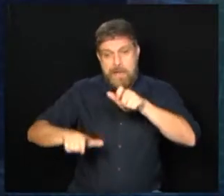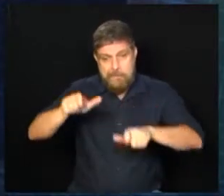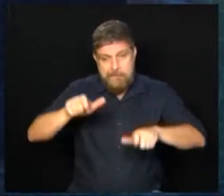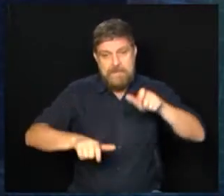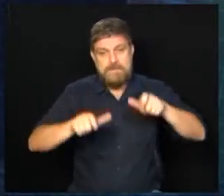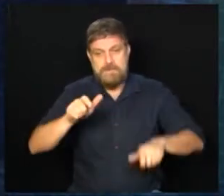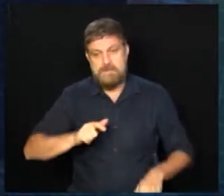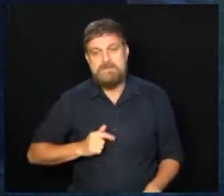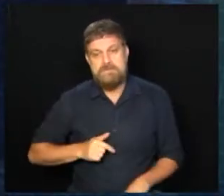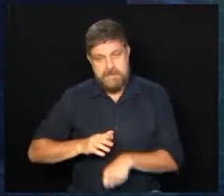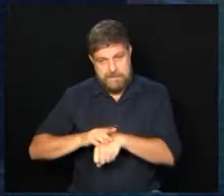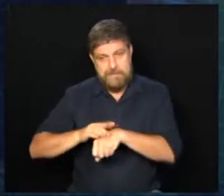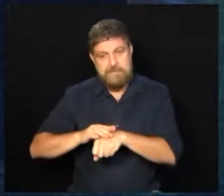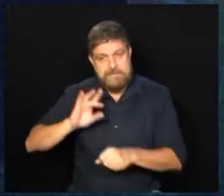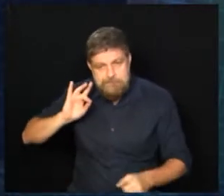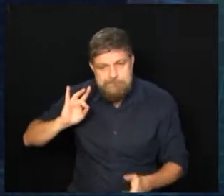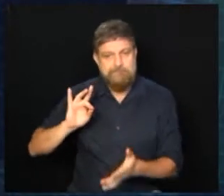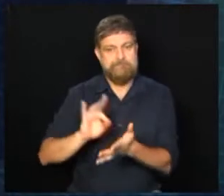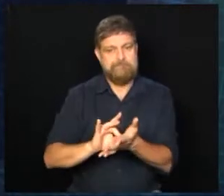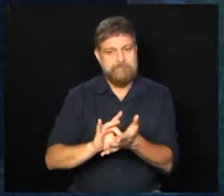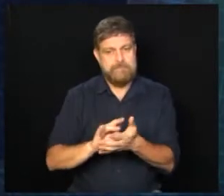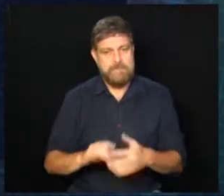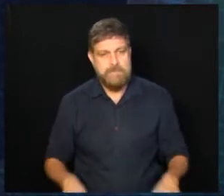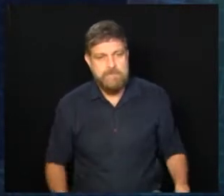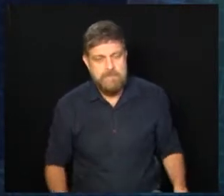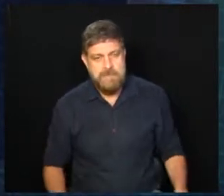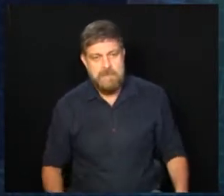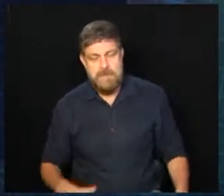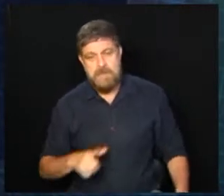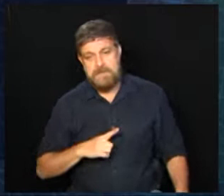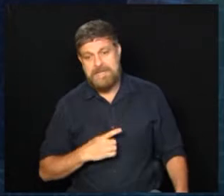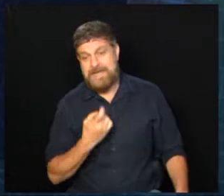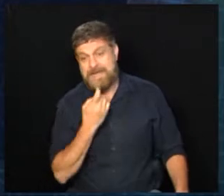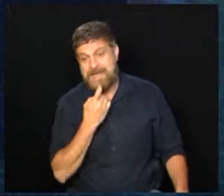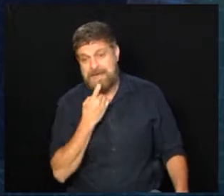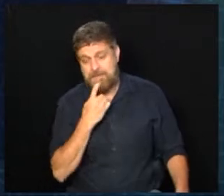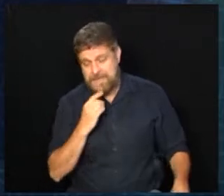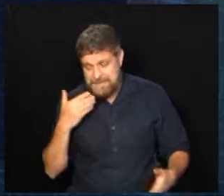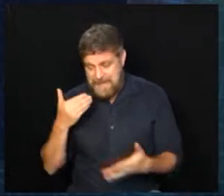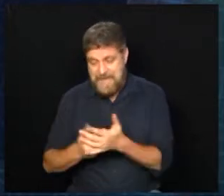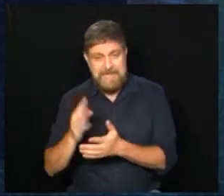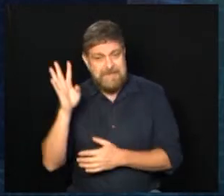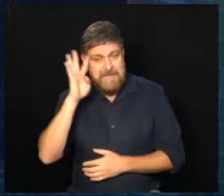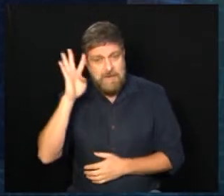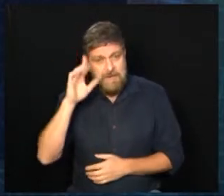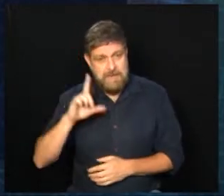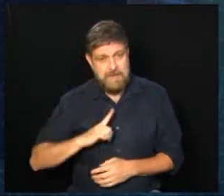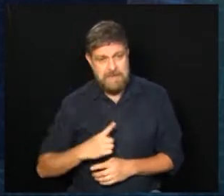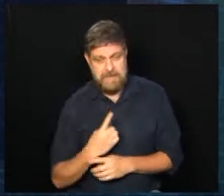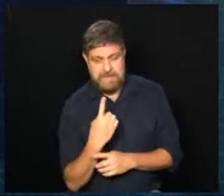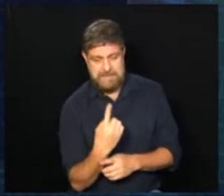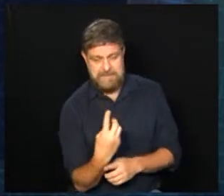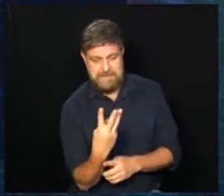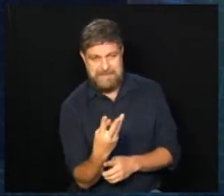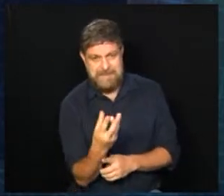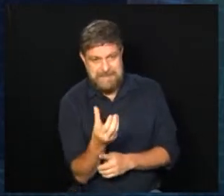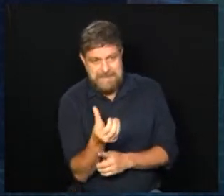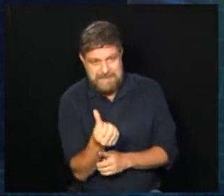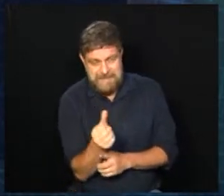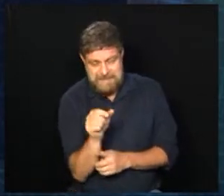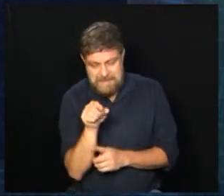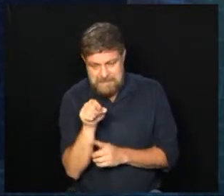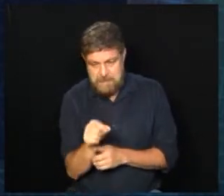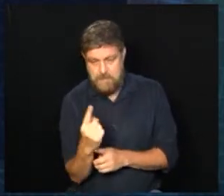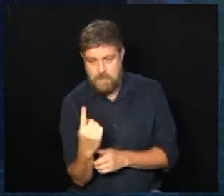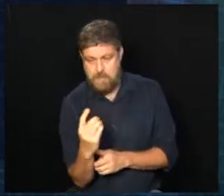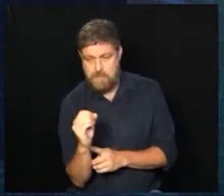373.188 casos confirmados desde o início da pandemia e Campinas, até esta quarta-feira, somava